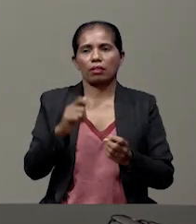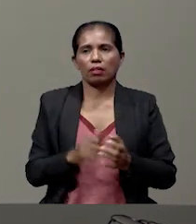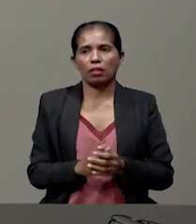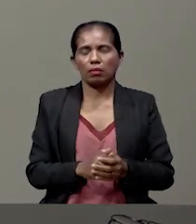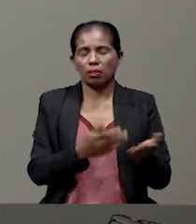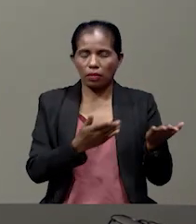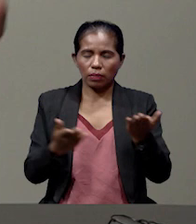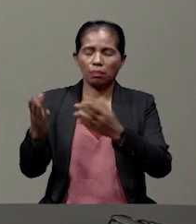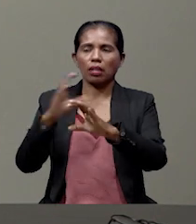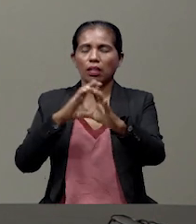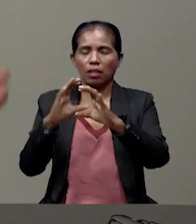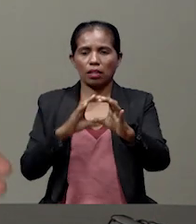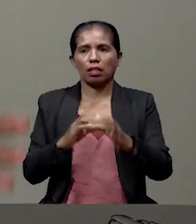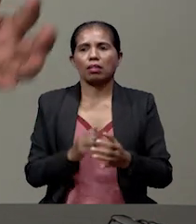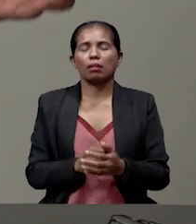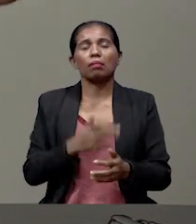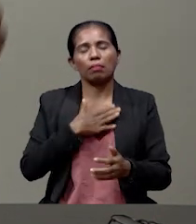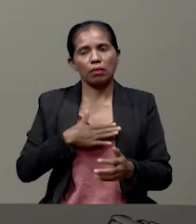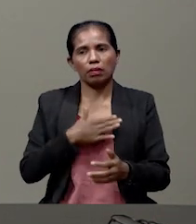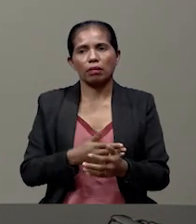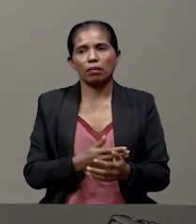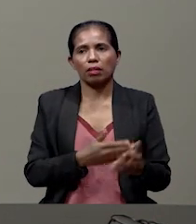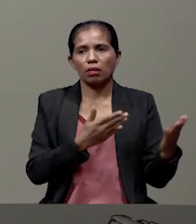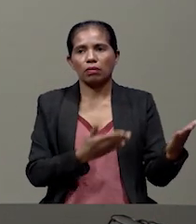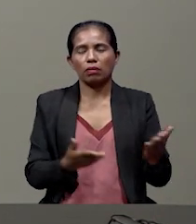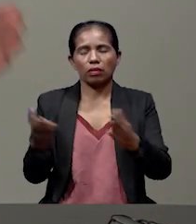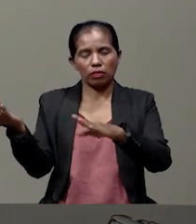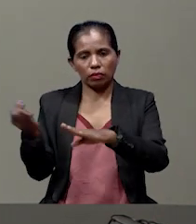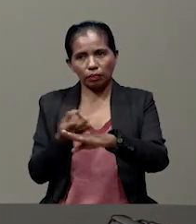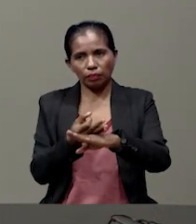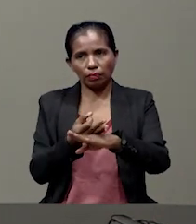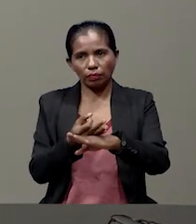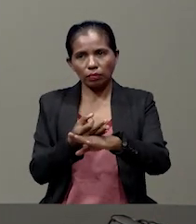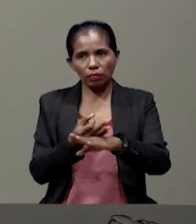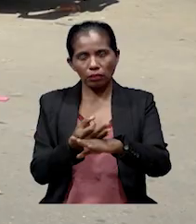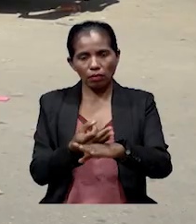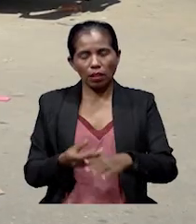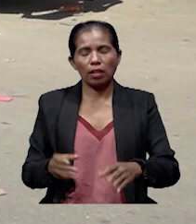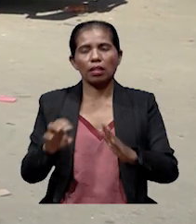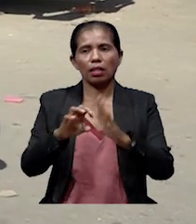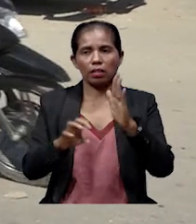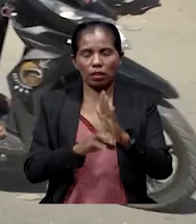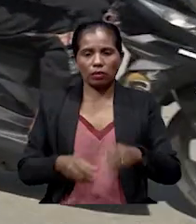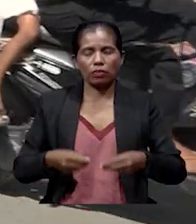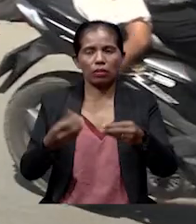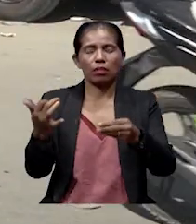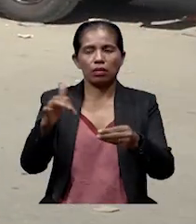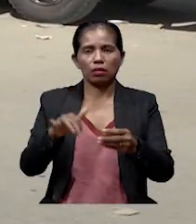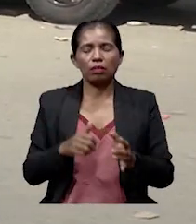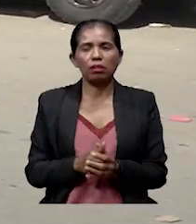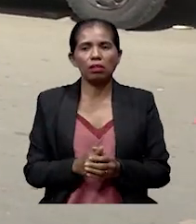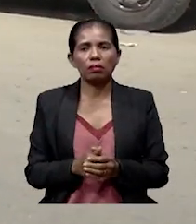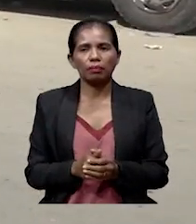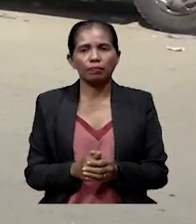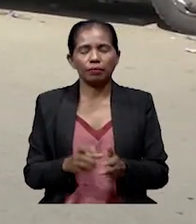lori emne kareta halai mas pabor boti de entrega filafal dokument nebe isto ase pa basira. Diretor nemo susu ba